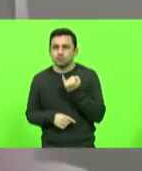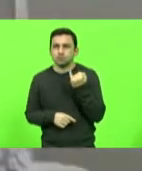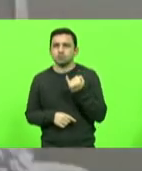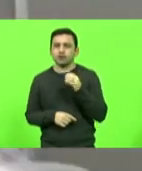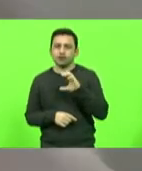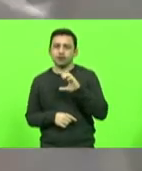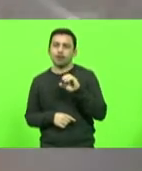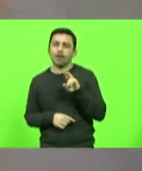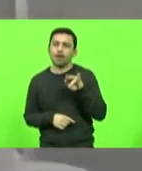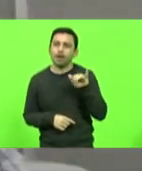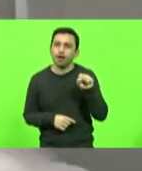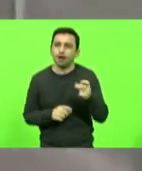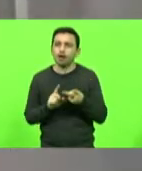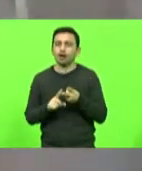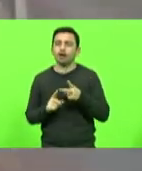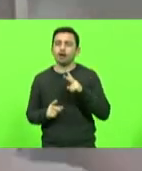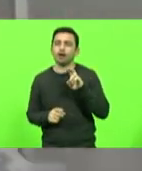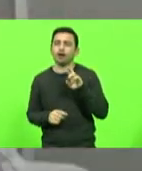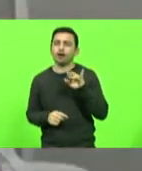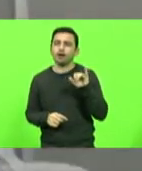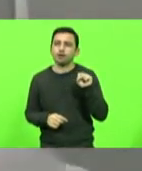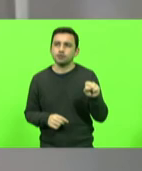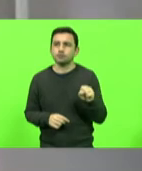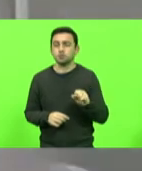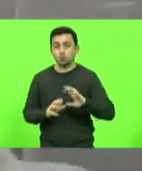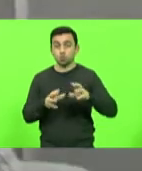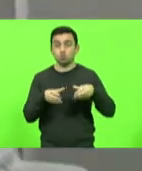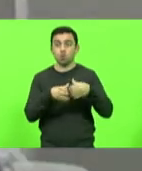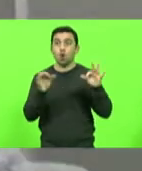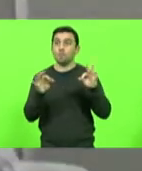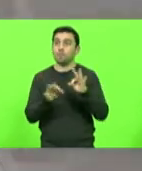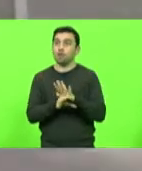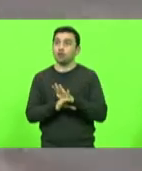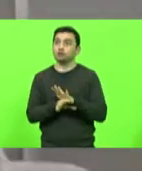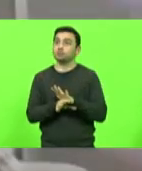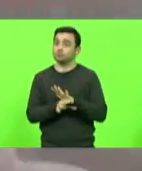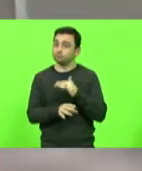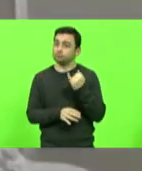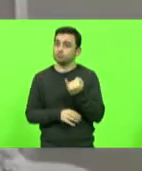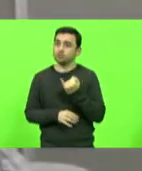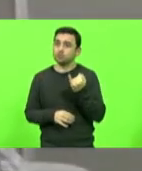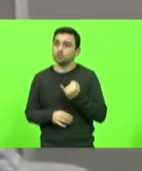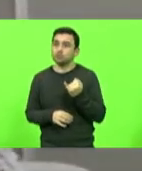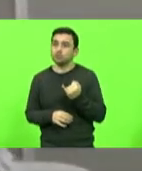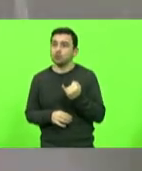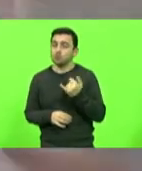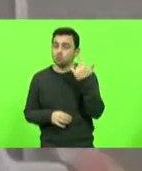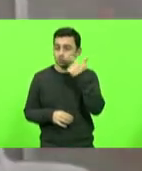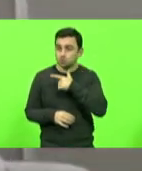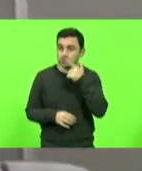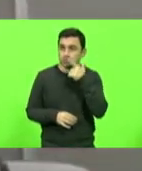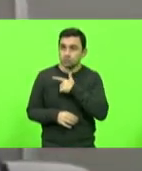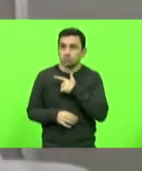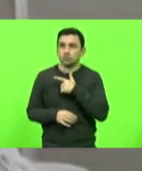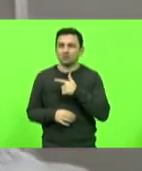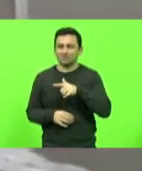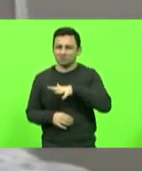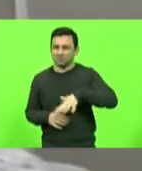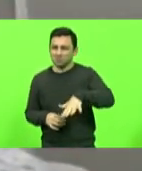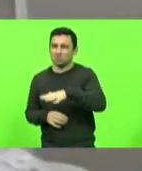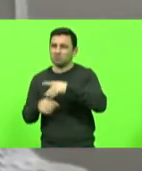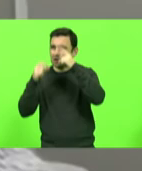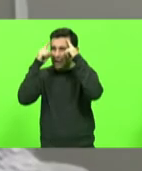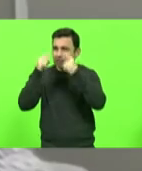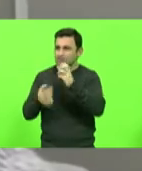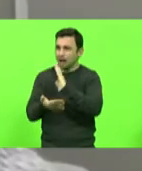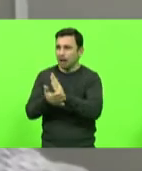CRAS bem equipados, com equipes completas, qualificadas, elas são imprescindíveis para romper o círculo de violência contra a mulher, para